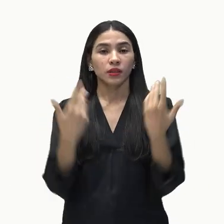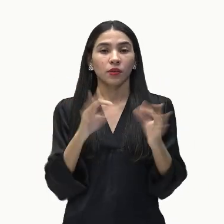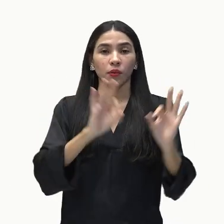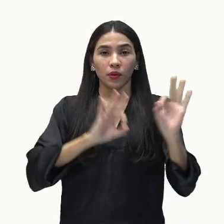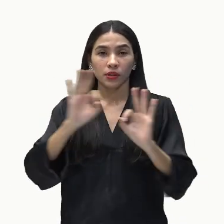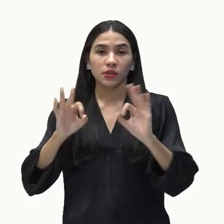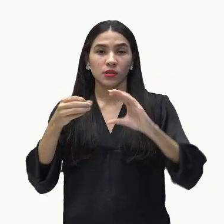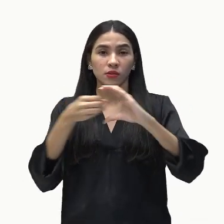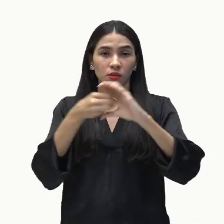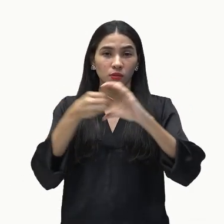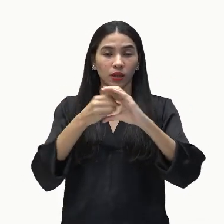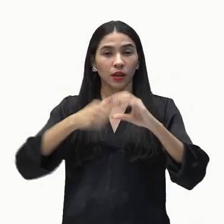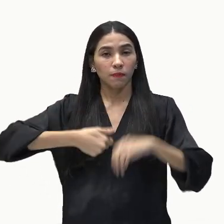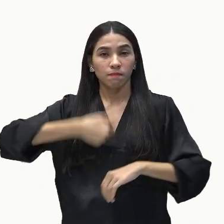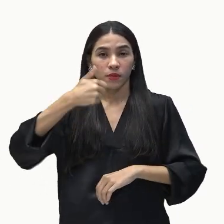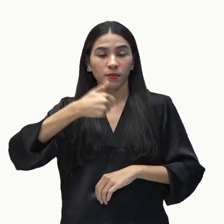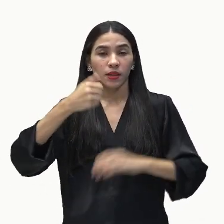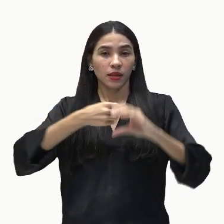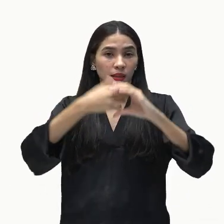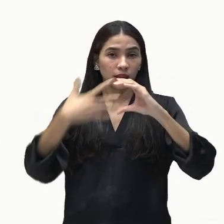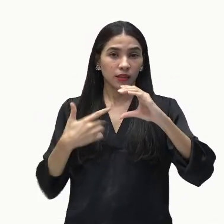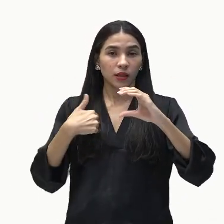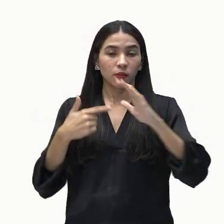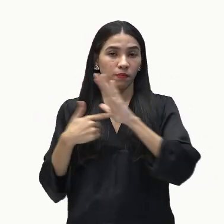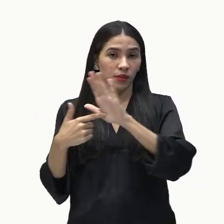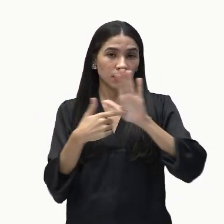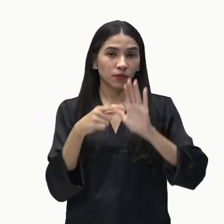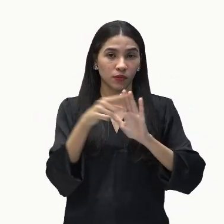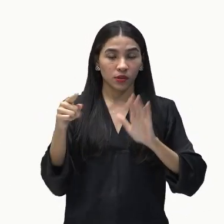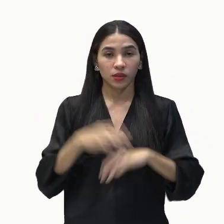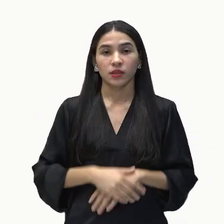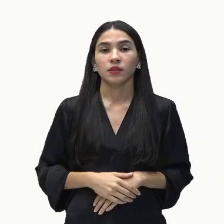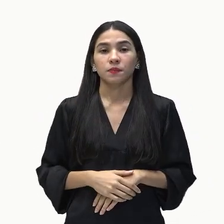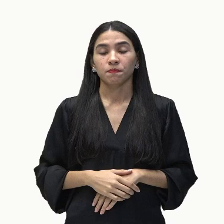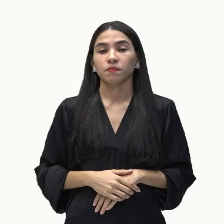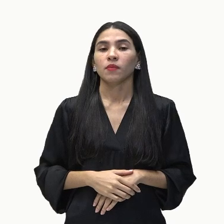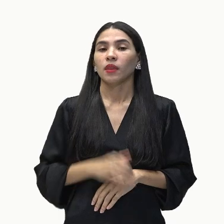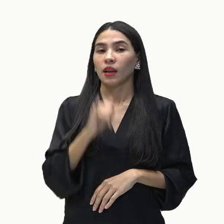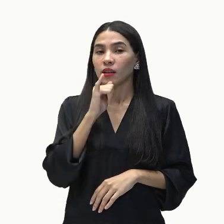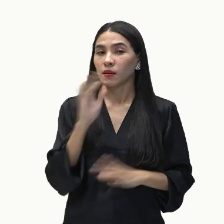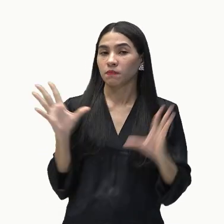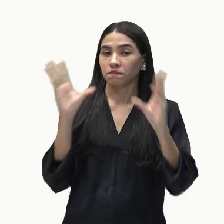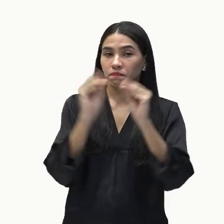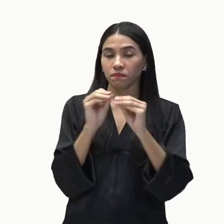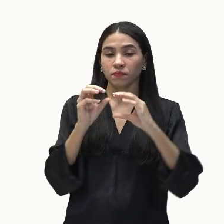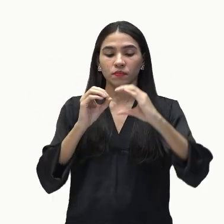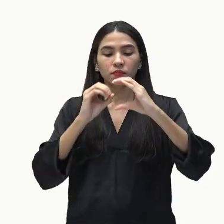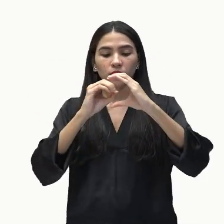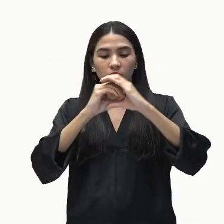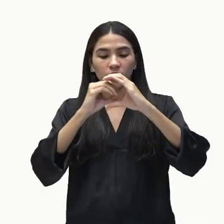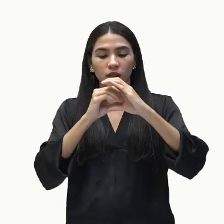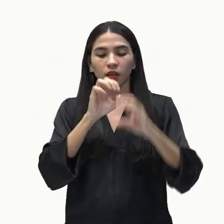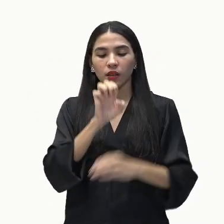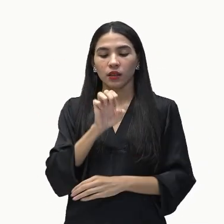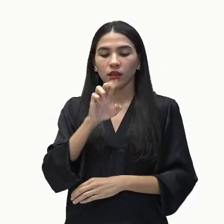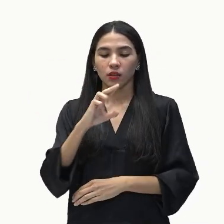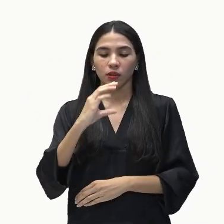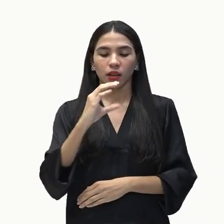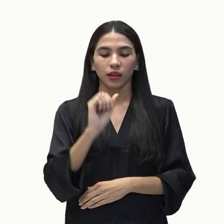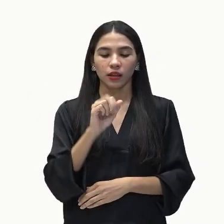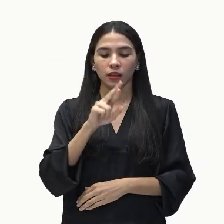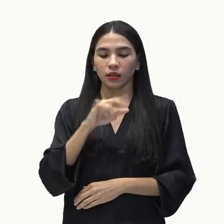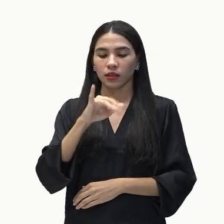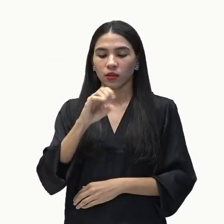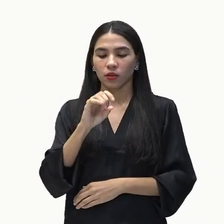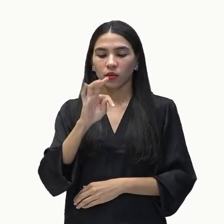que é a primeira característica que eu apresento a vocês, está sendo exemplificada por uma célula eucarionte, né? Uma célula